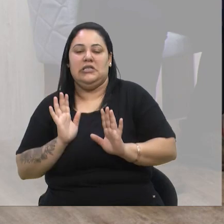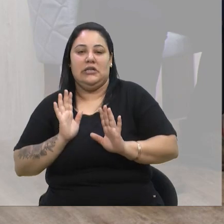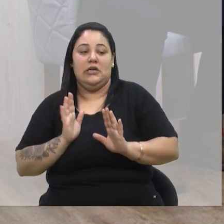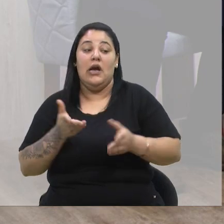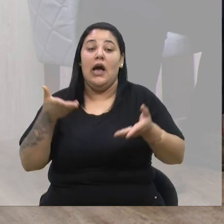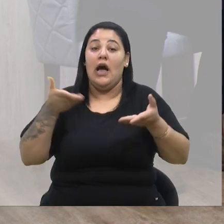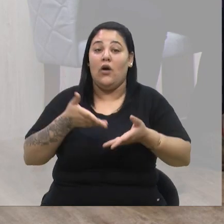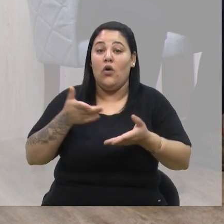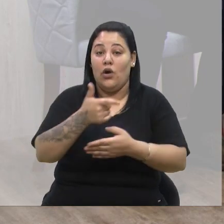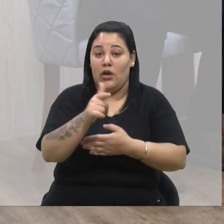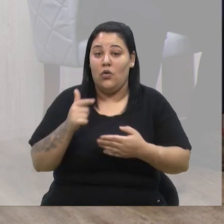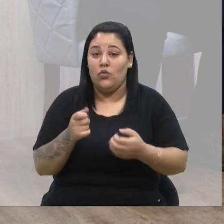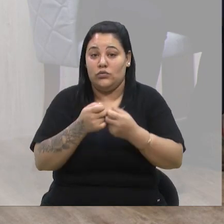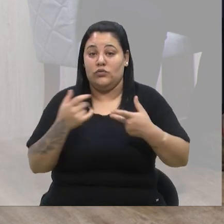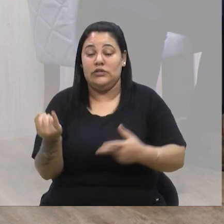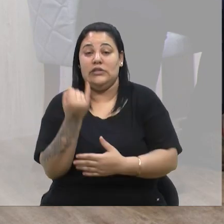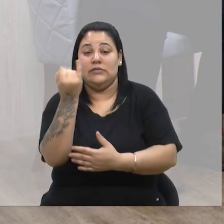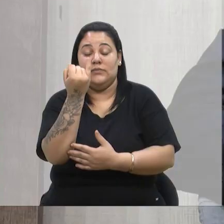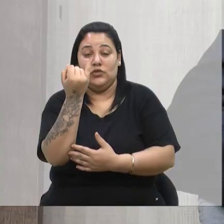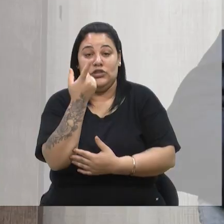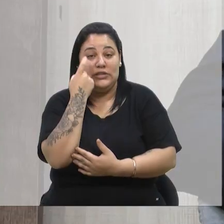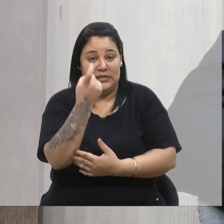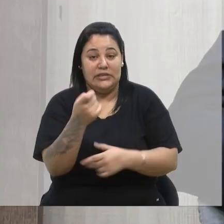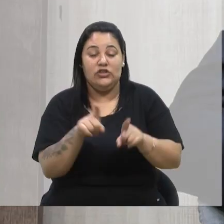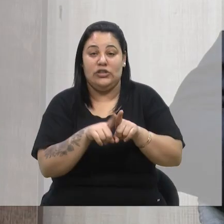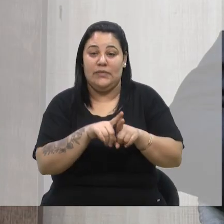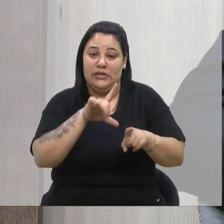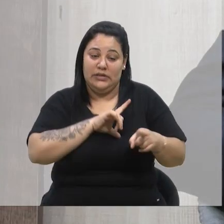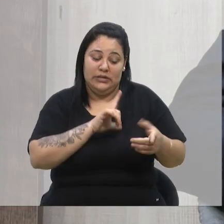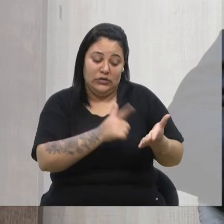agora, um fator muito interessante aqui,